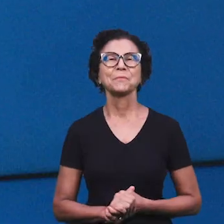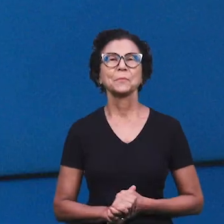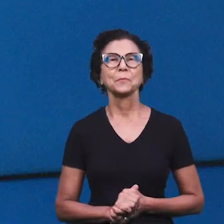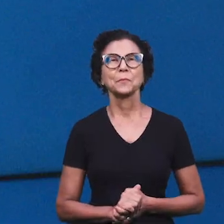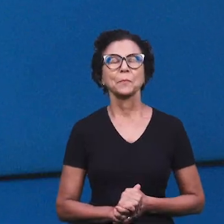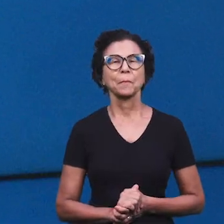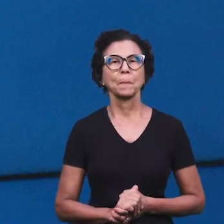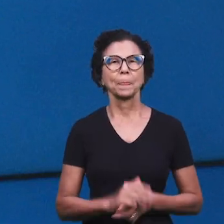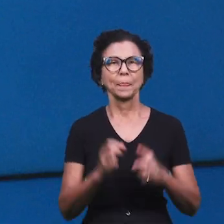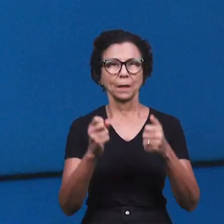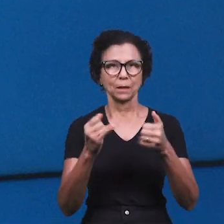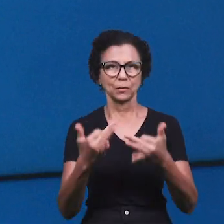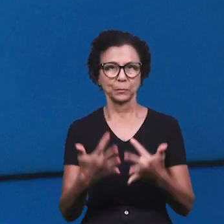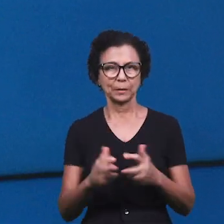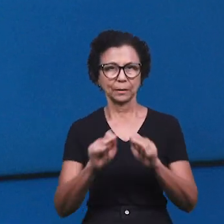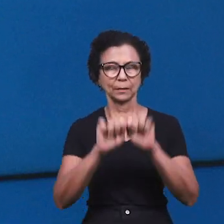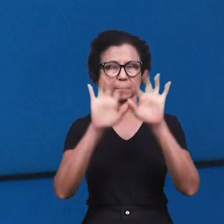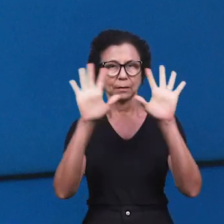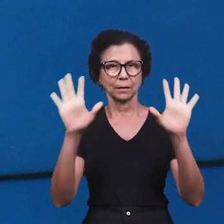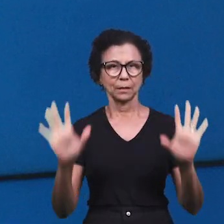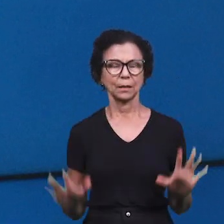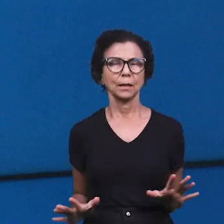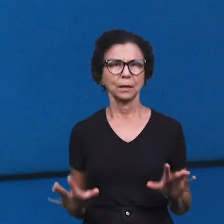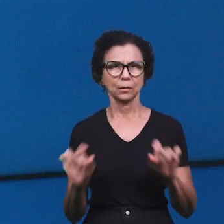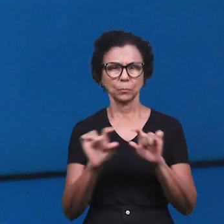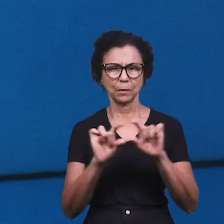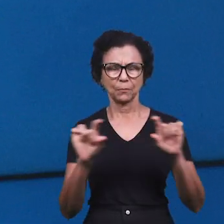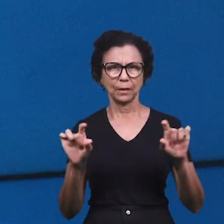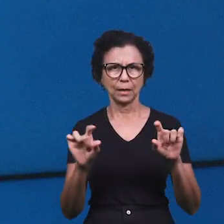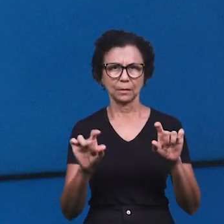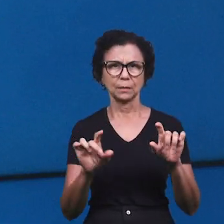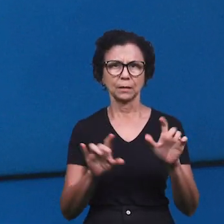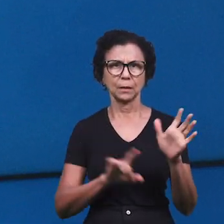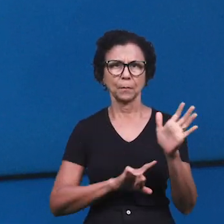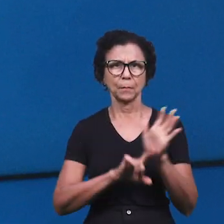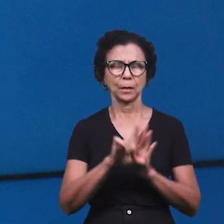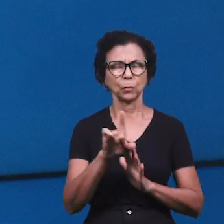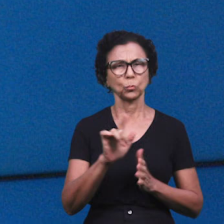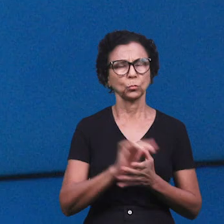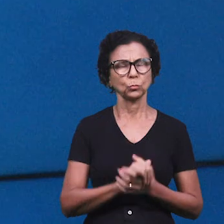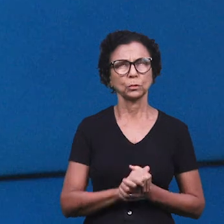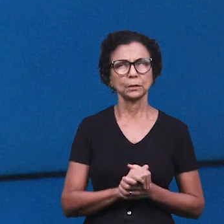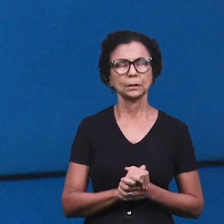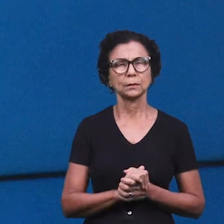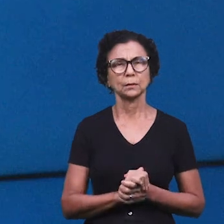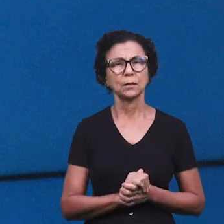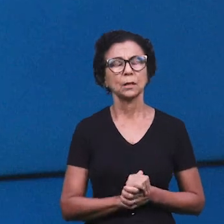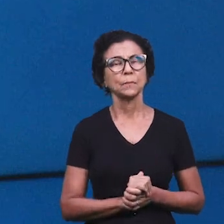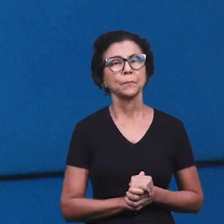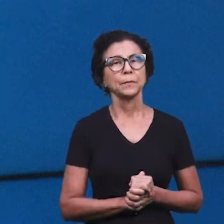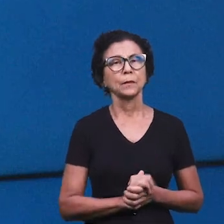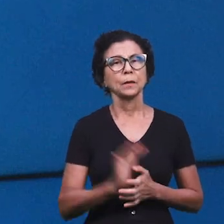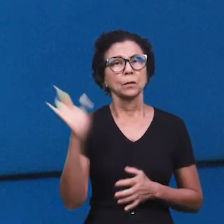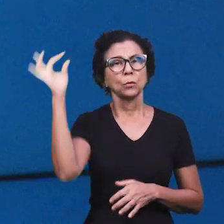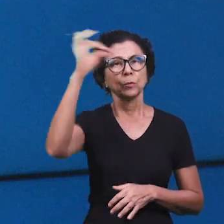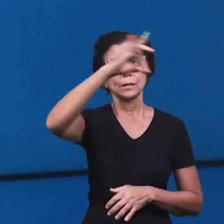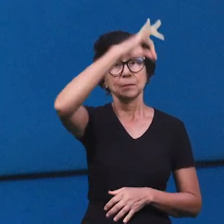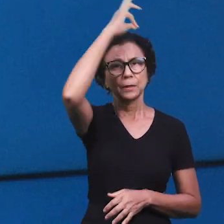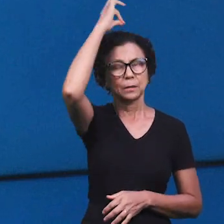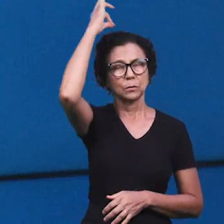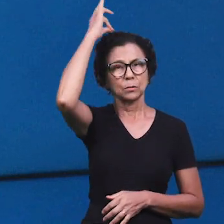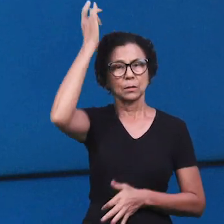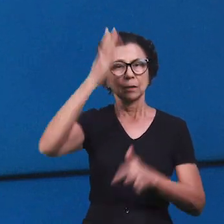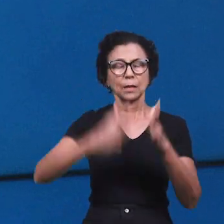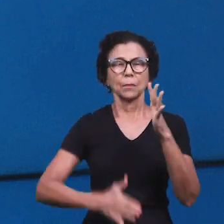fala segundo derramamento do Espírito Santo, quer dizer, um segundo momento, né, do derramamento do Espírito Santo. E houve aquele primeiro momento, lá nos